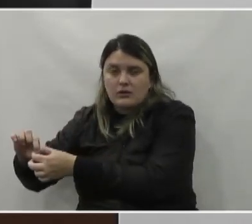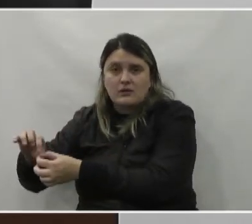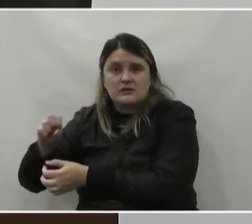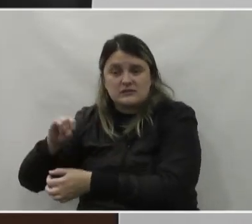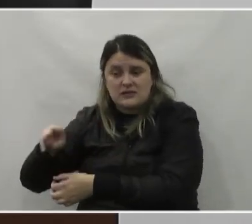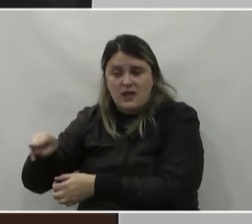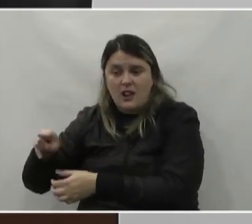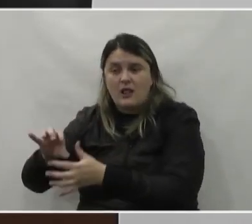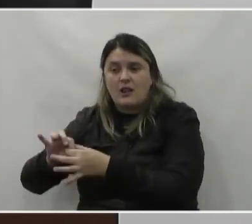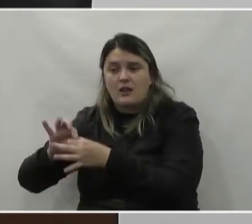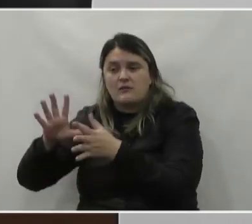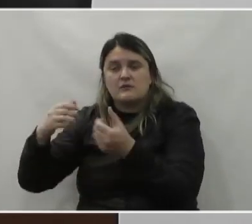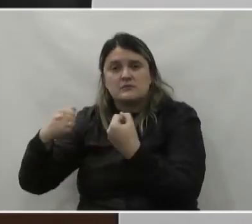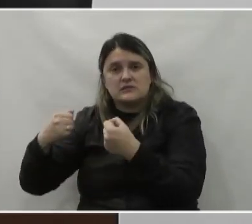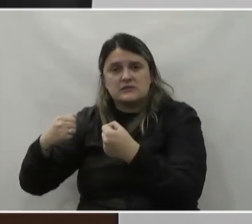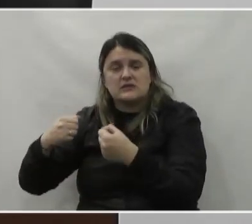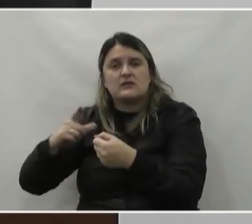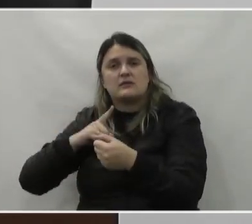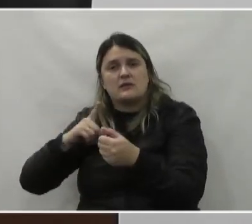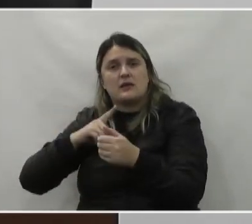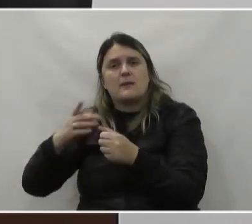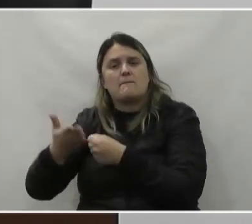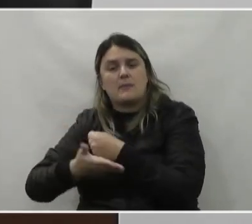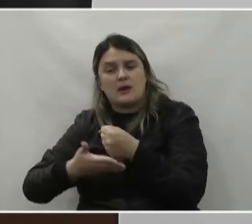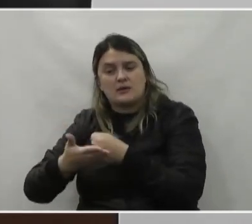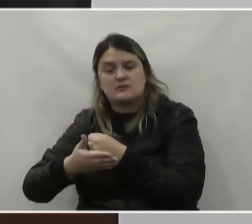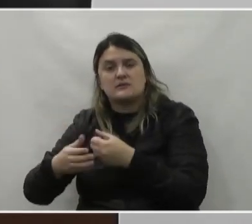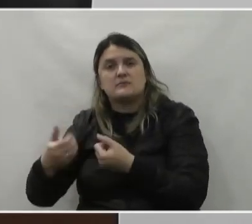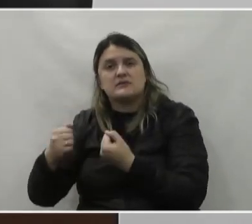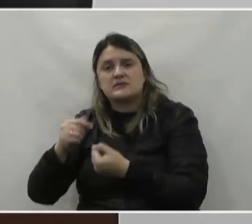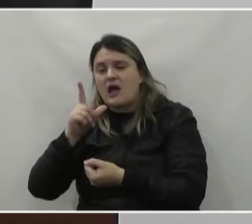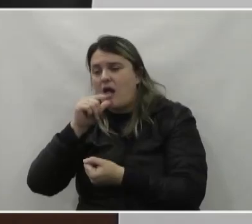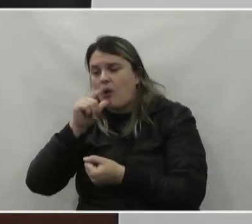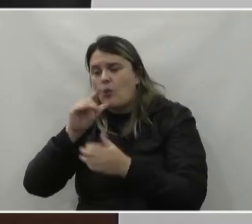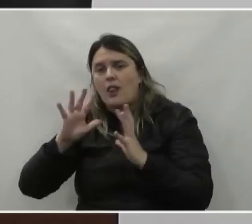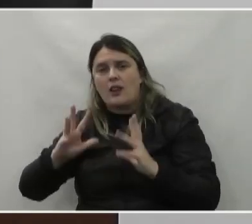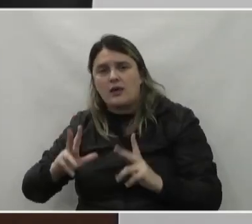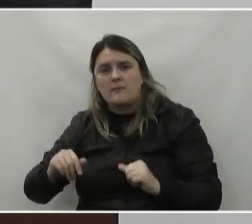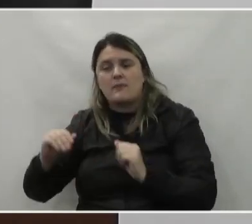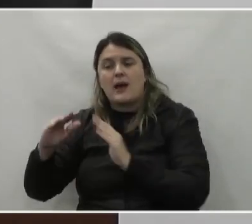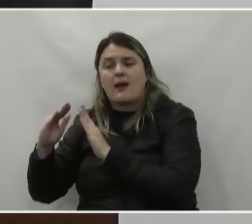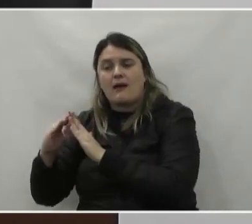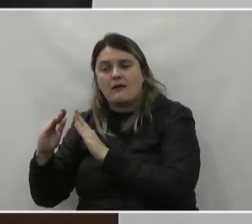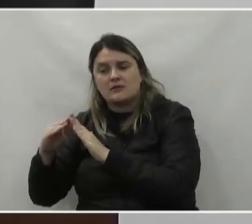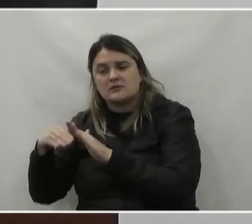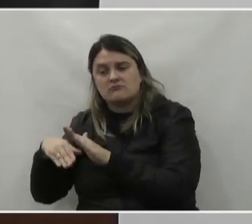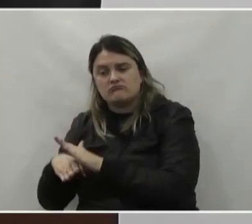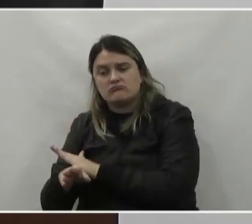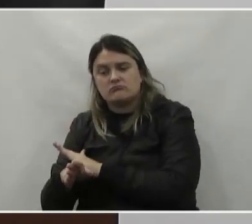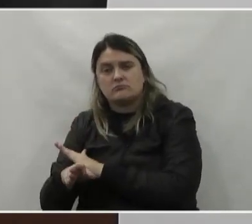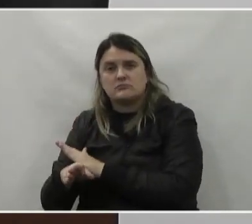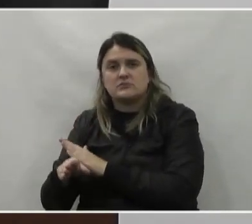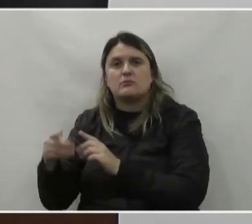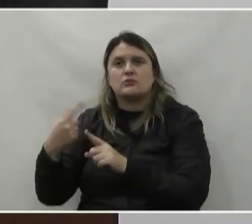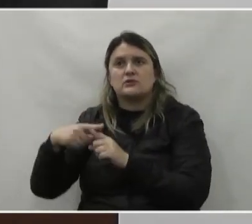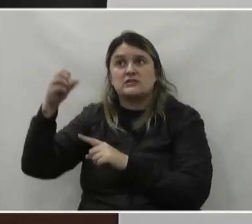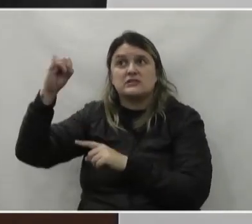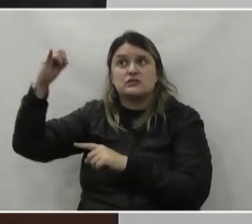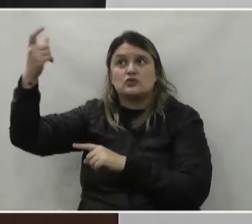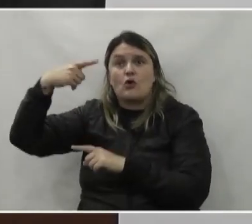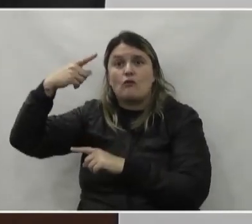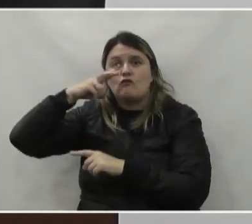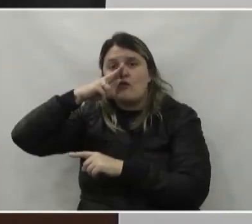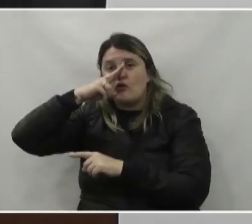ser livre, ter o mínimo, que é uma água limpa, um abrigo para se proteger da luz do sol,